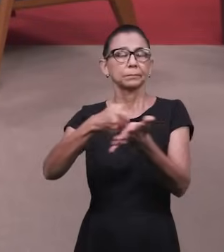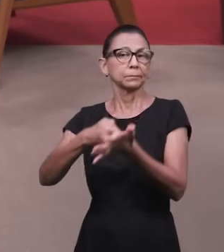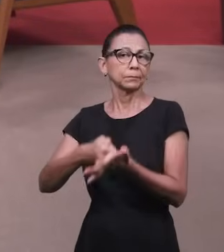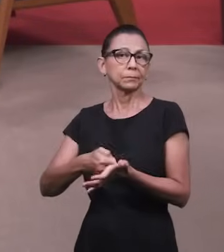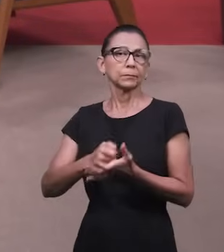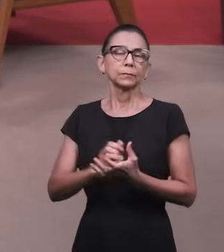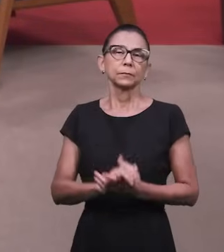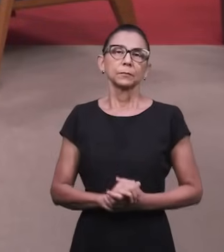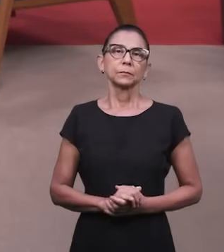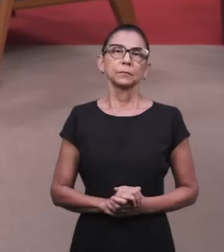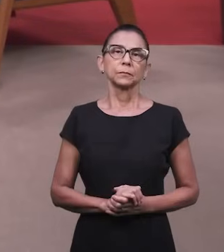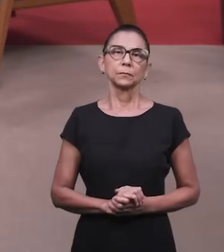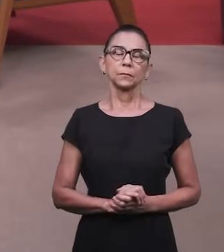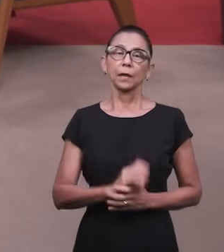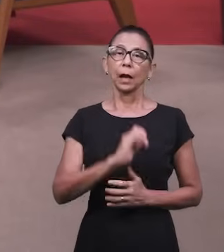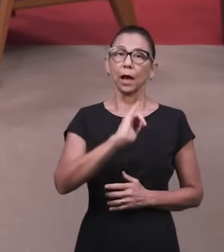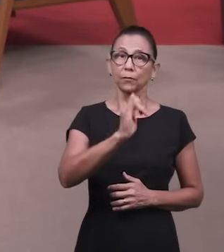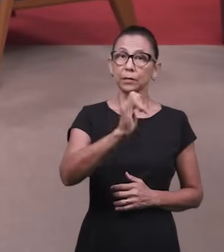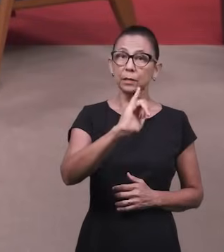sinais, não só para a igreja.